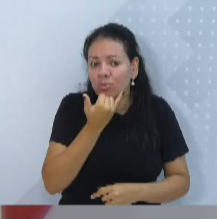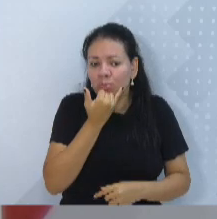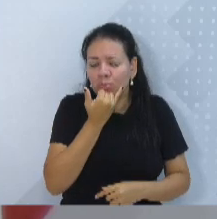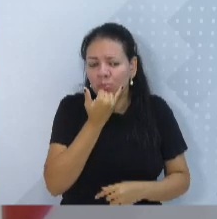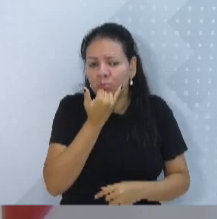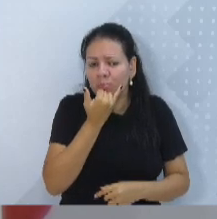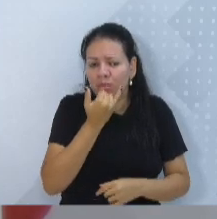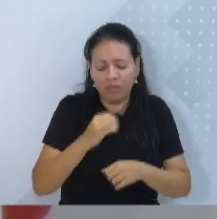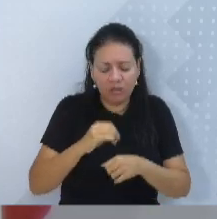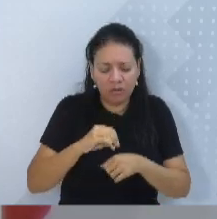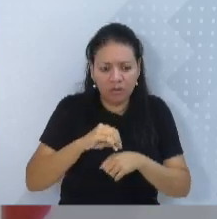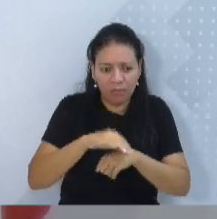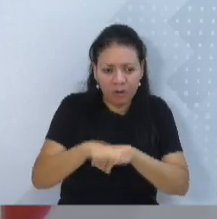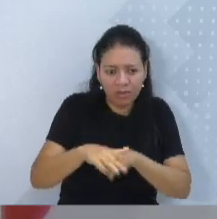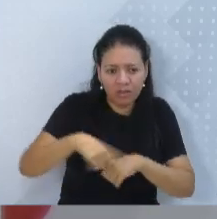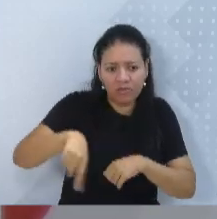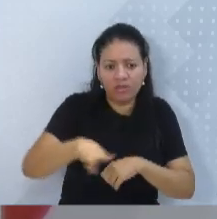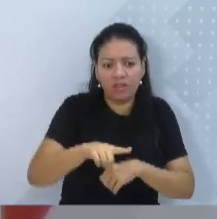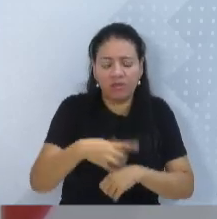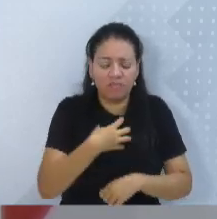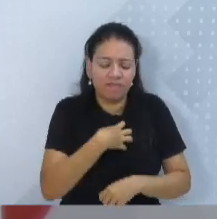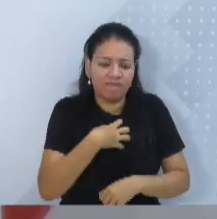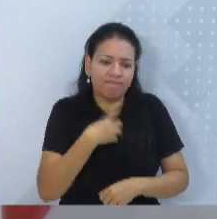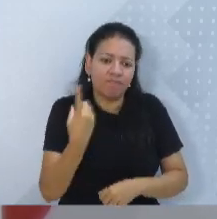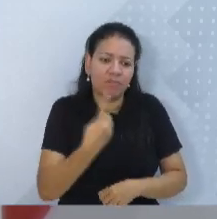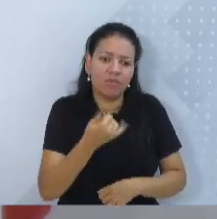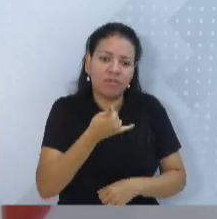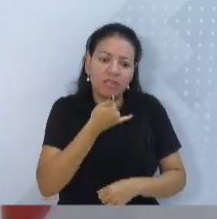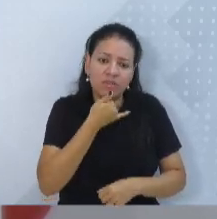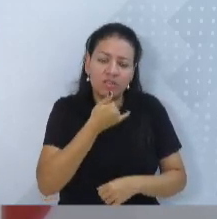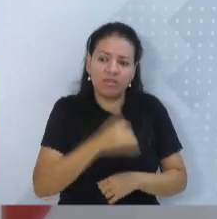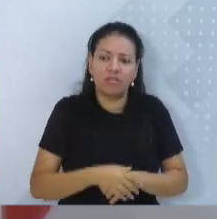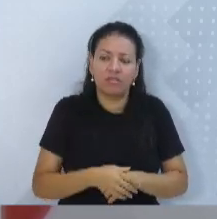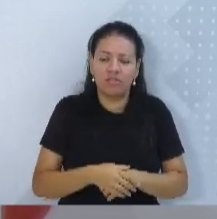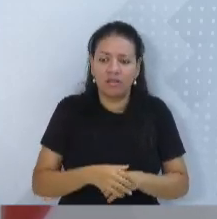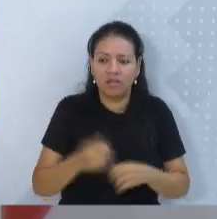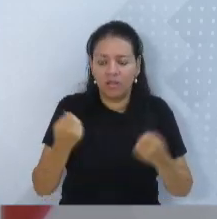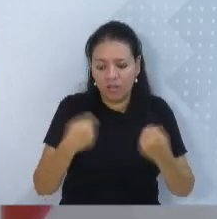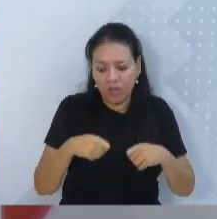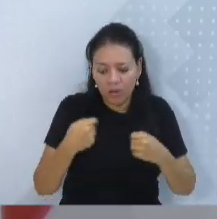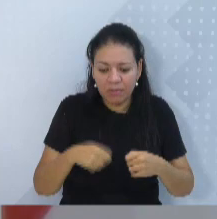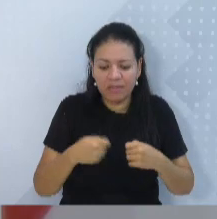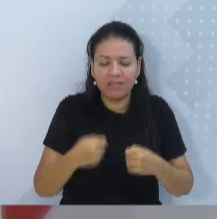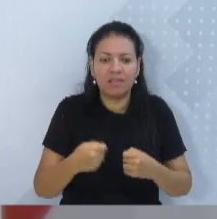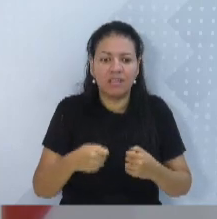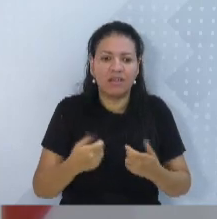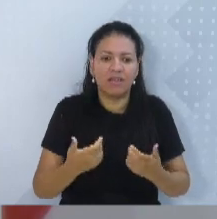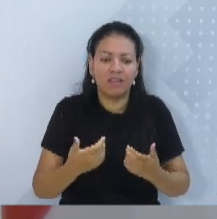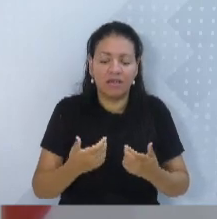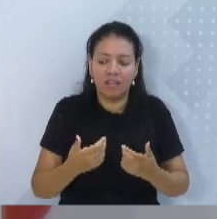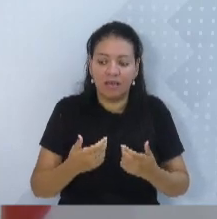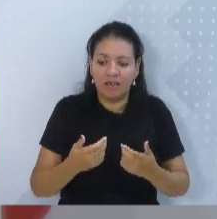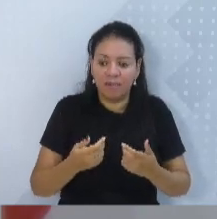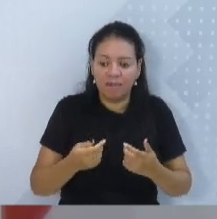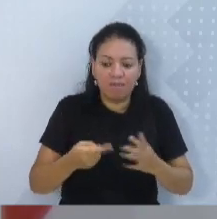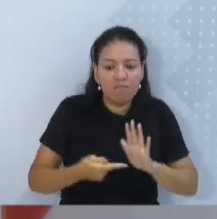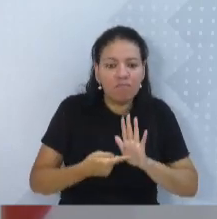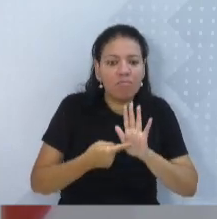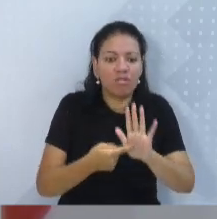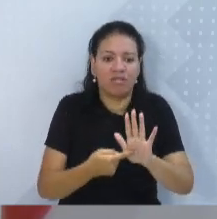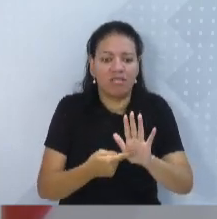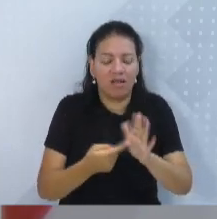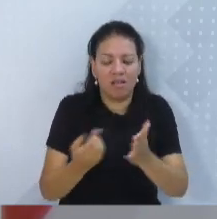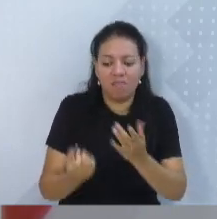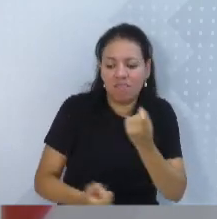compartilhar foi esse porque se eu estou aqui eu precisei ser a voz de algumas pessoas que não